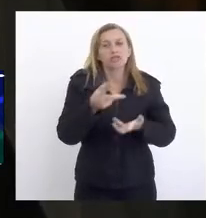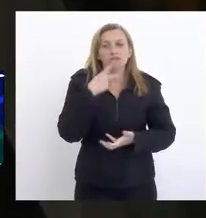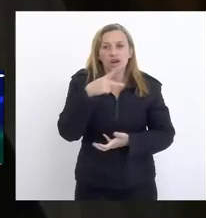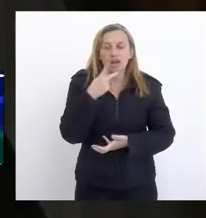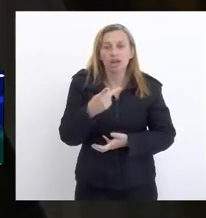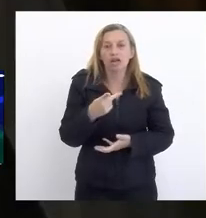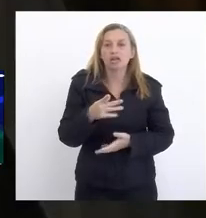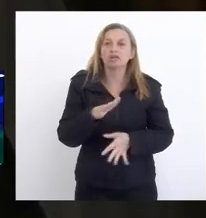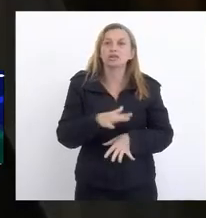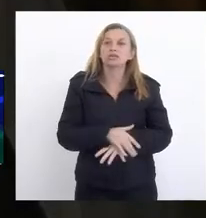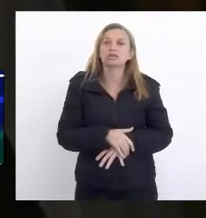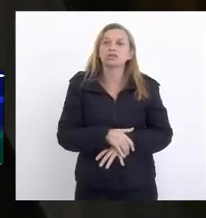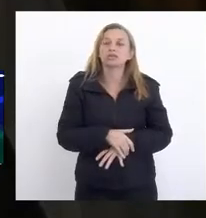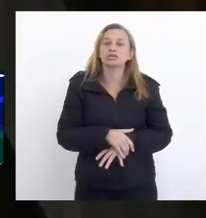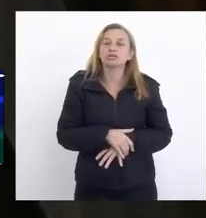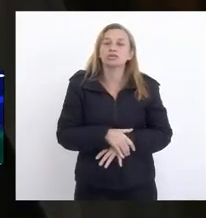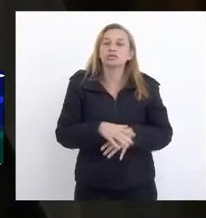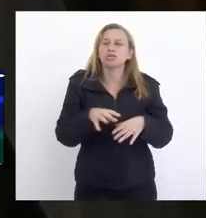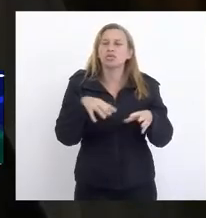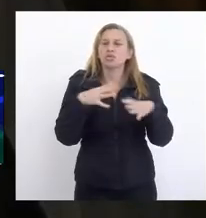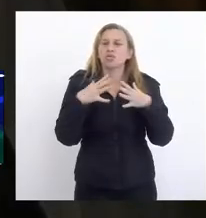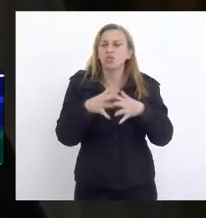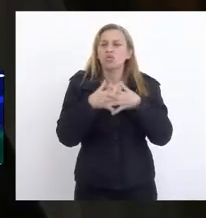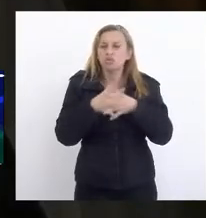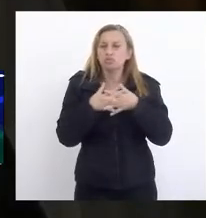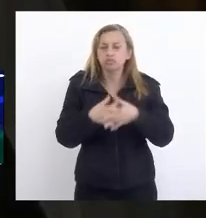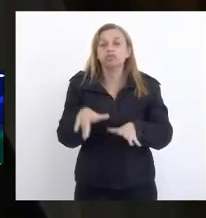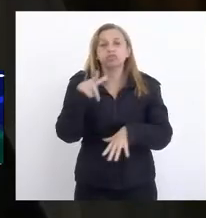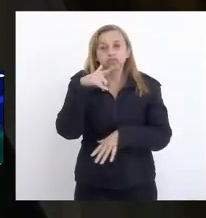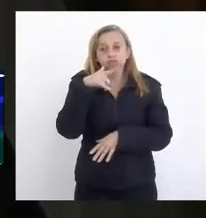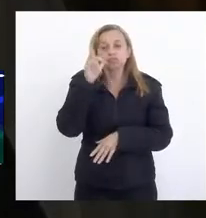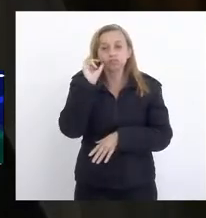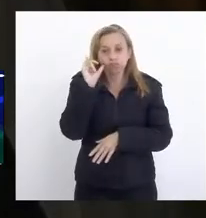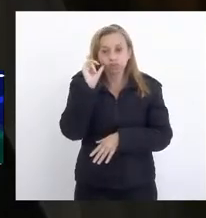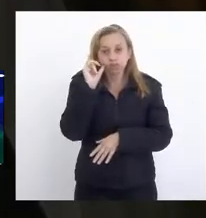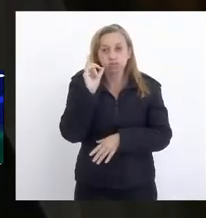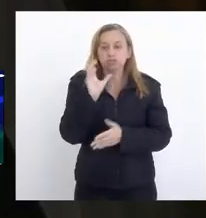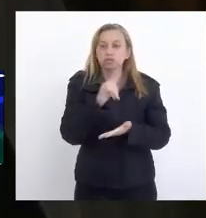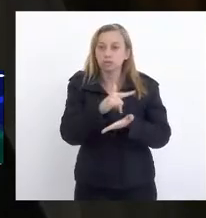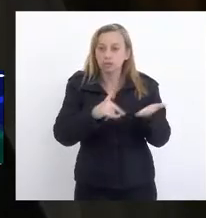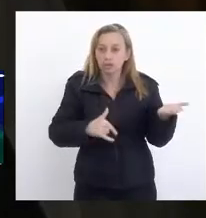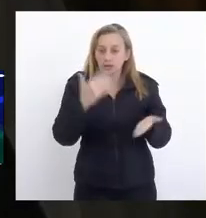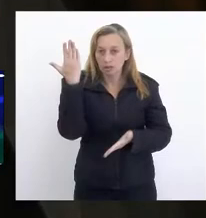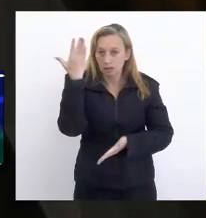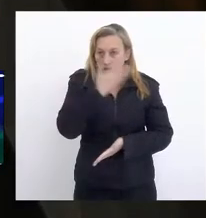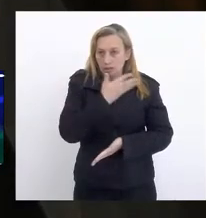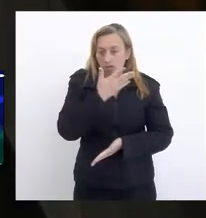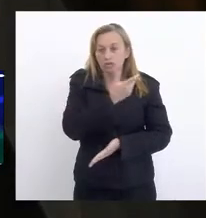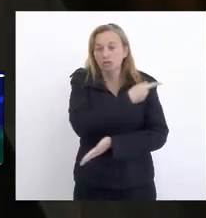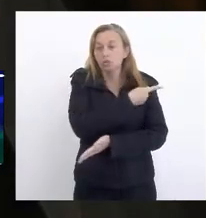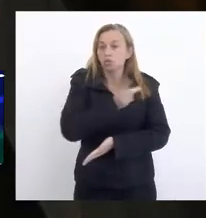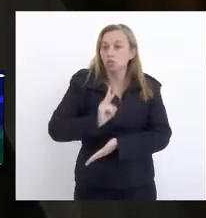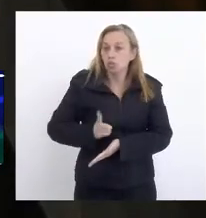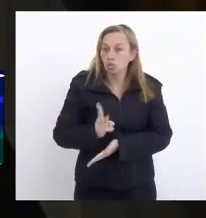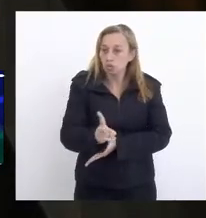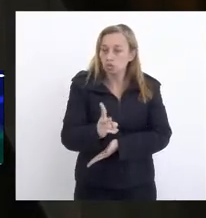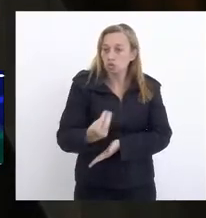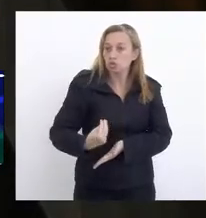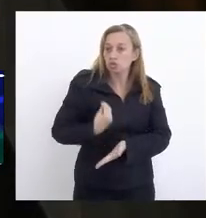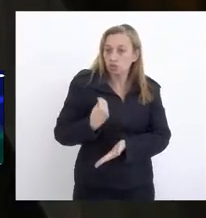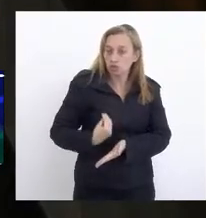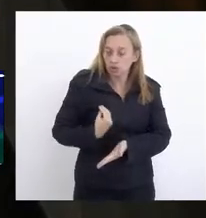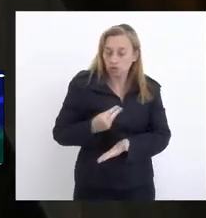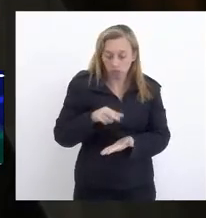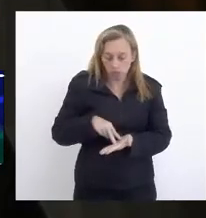que, apesar da balbúrdia da comoção de ontem, o passaporte continua vivo e de